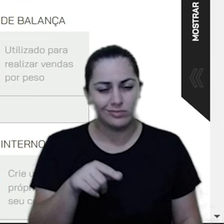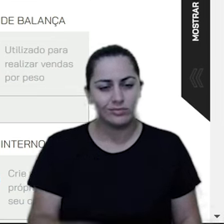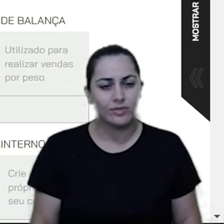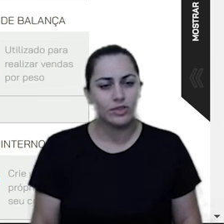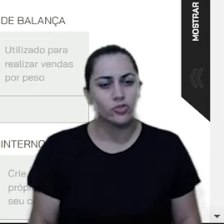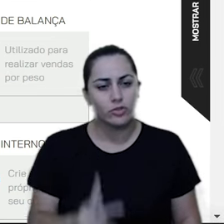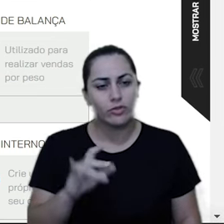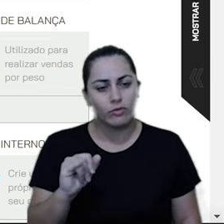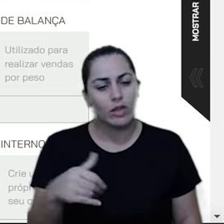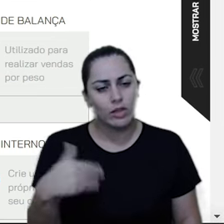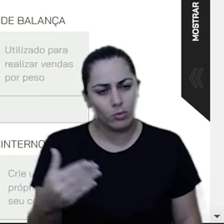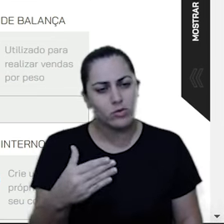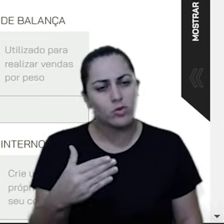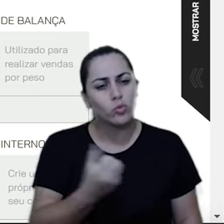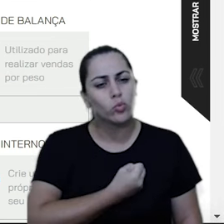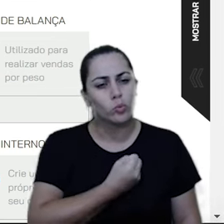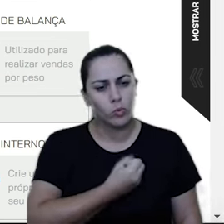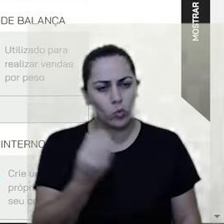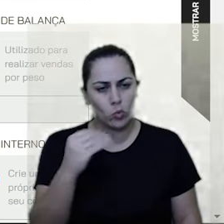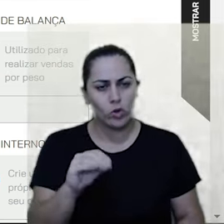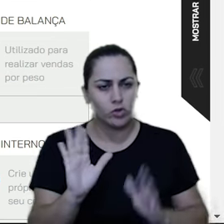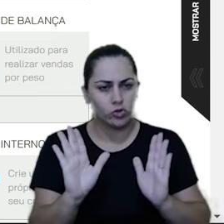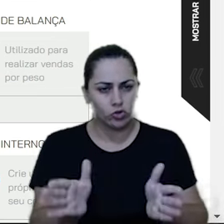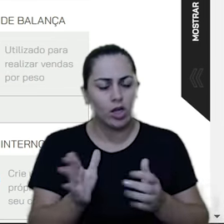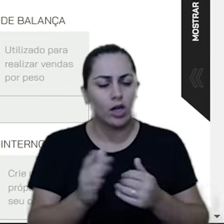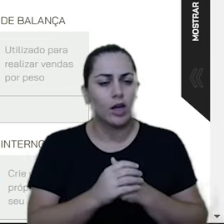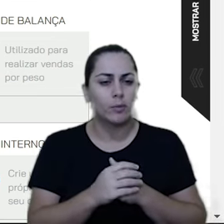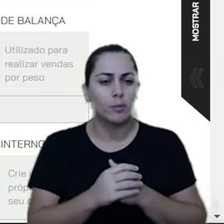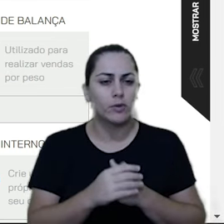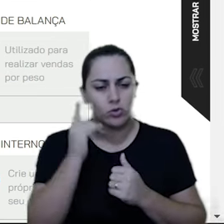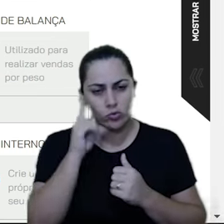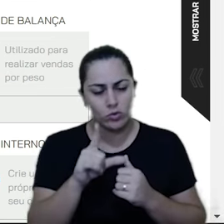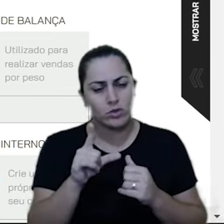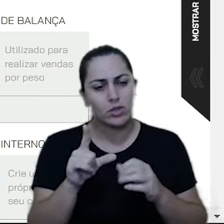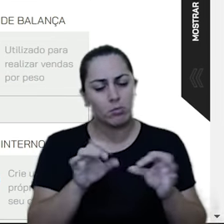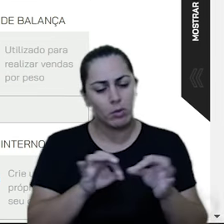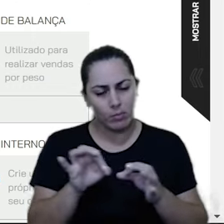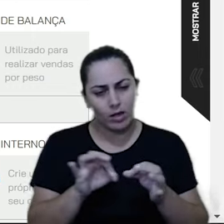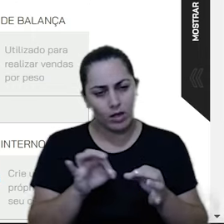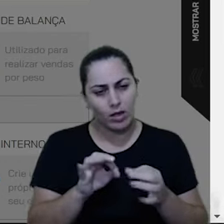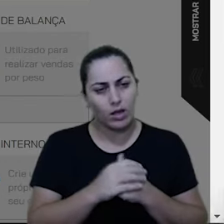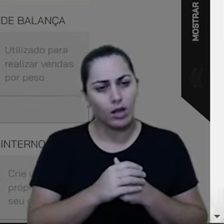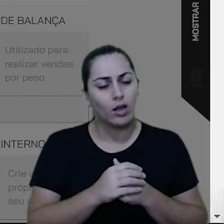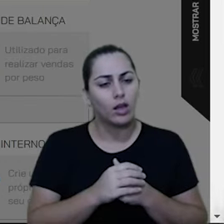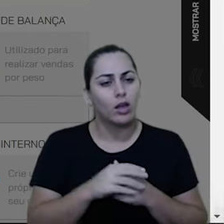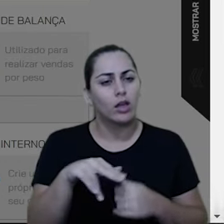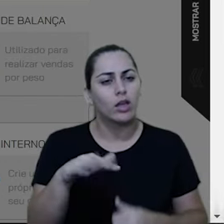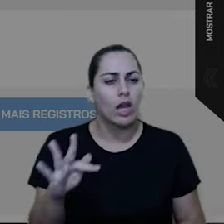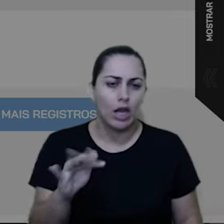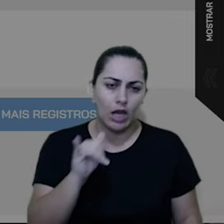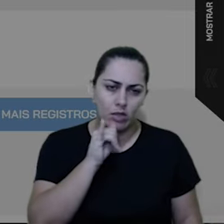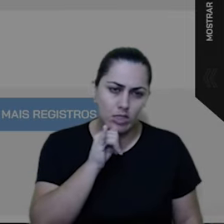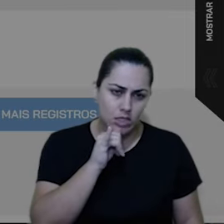vai atuar lá na frente que eu peguei o código dela a gente vai atuar pra gente seguir na emissão do documento eu vou cadastrar aqui um